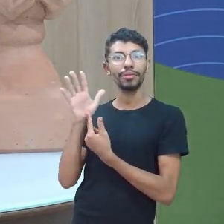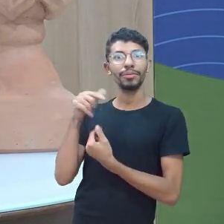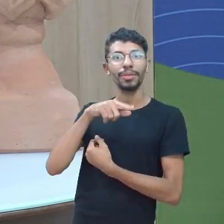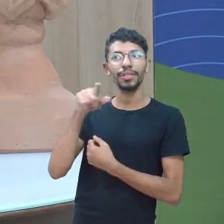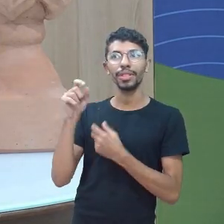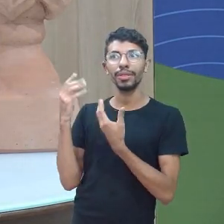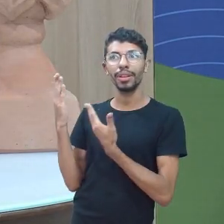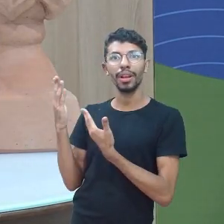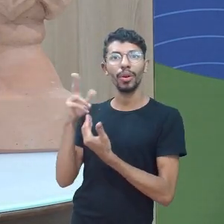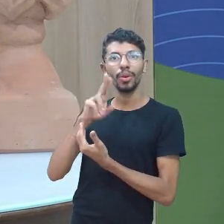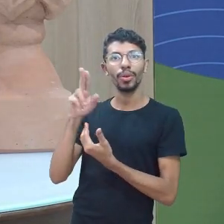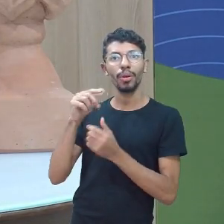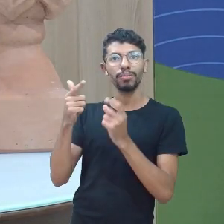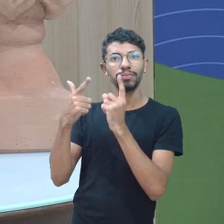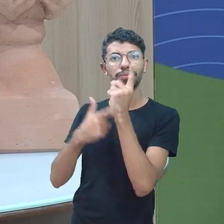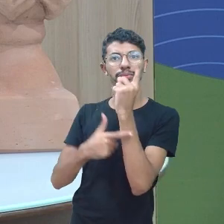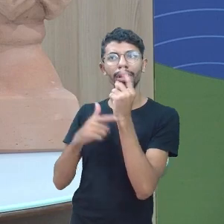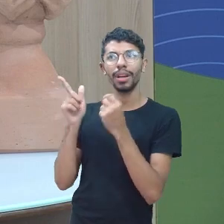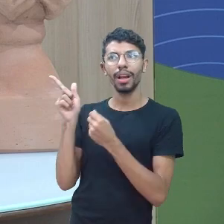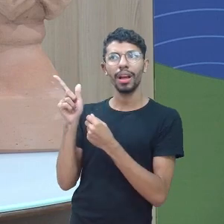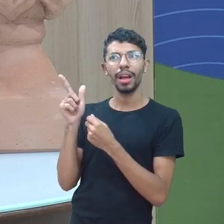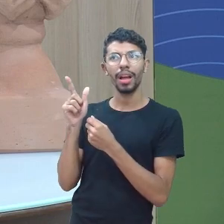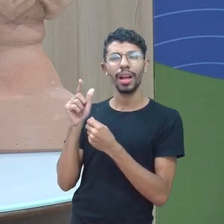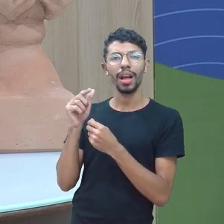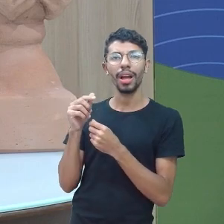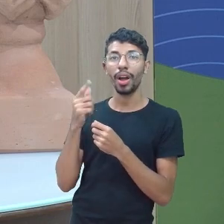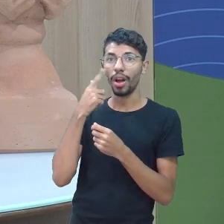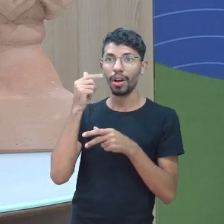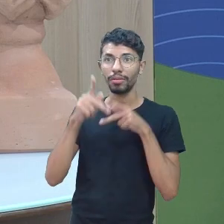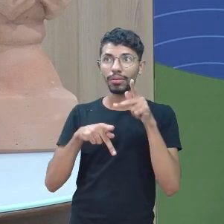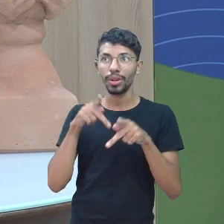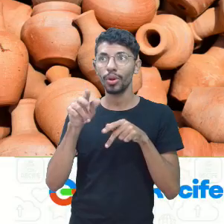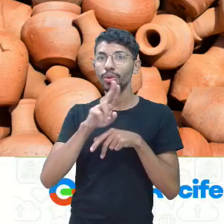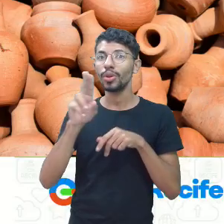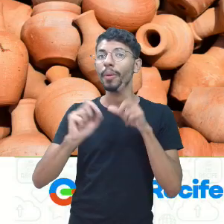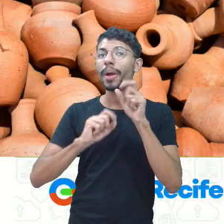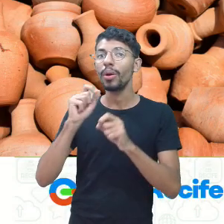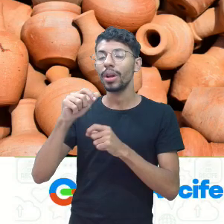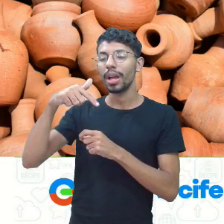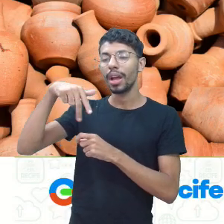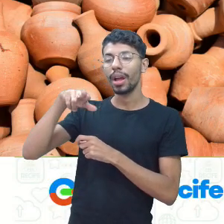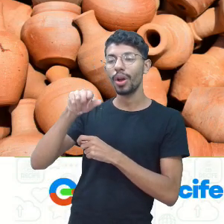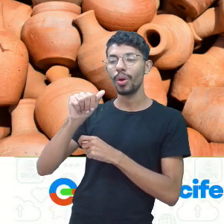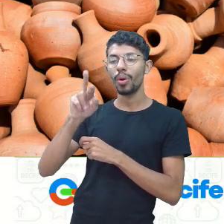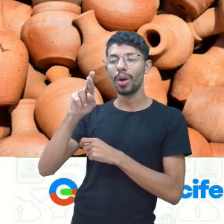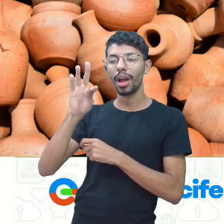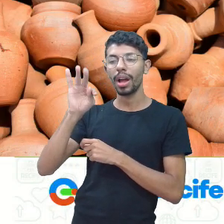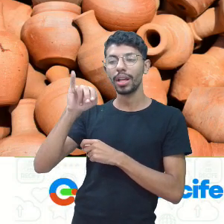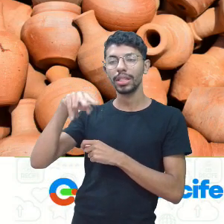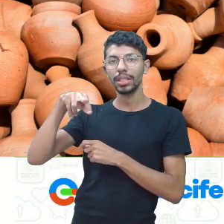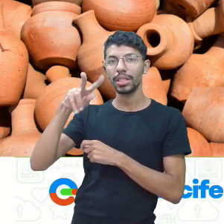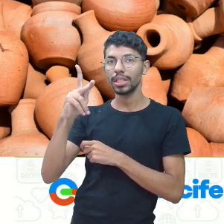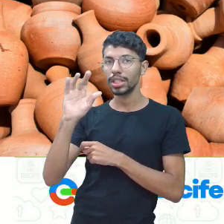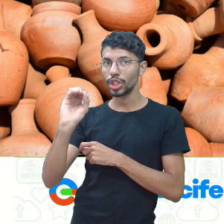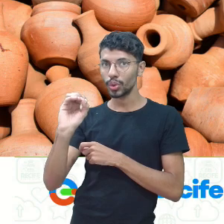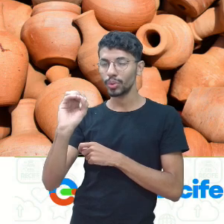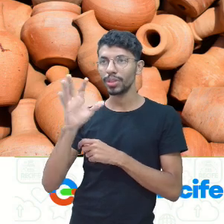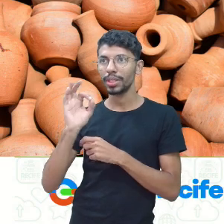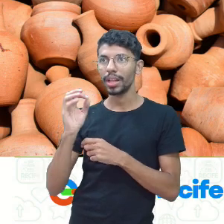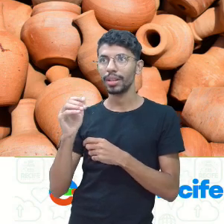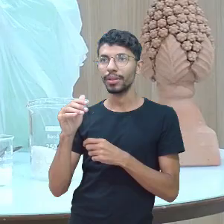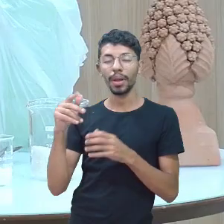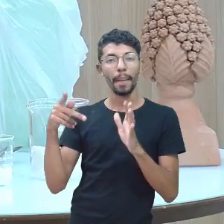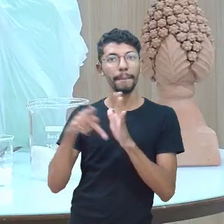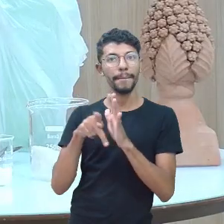Vocês sabem o nome? Olha, popularmente o nome dela é quartinha, feita de barro. Eu coloco a água aqui,